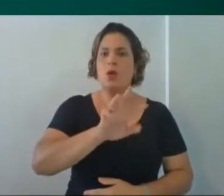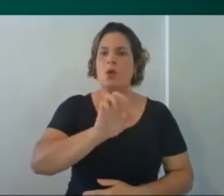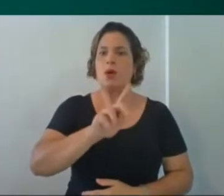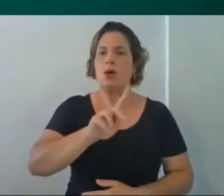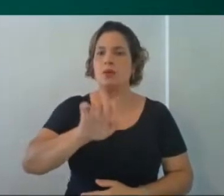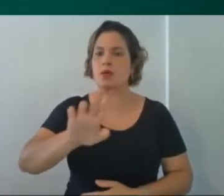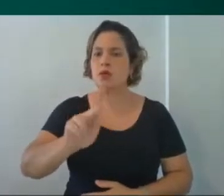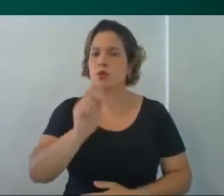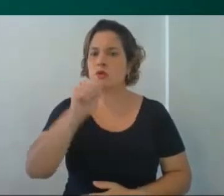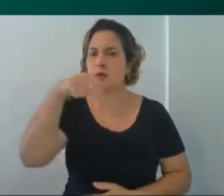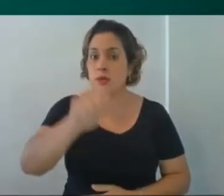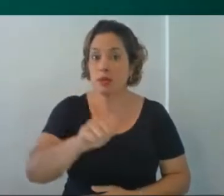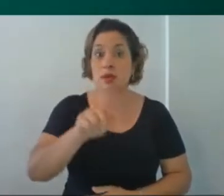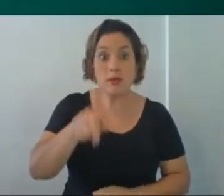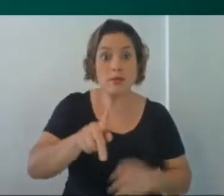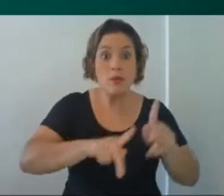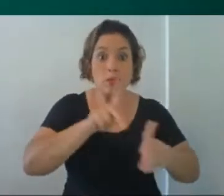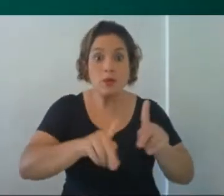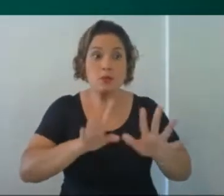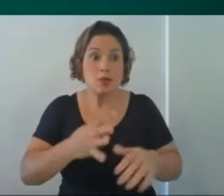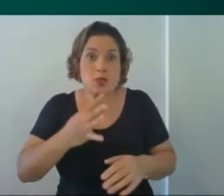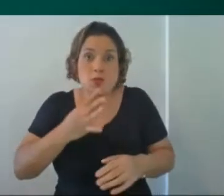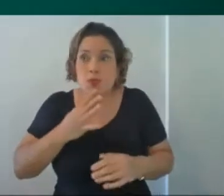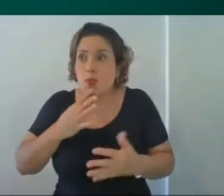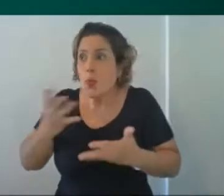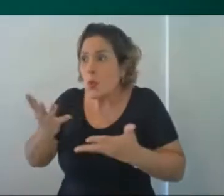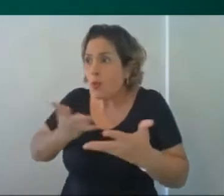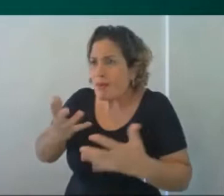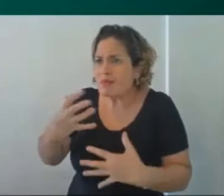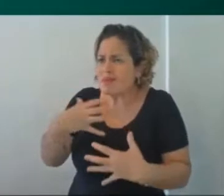que se reconhecem vinculados a essa